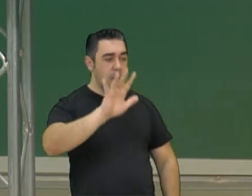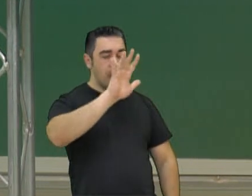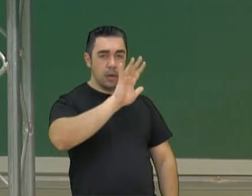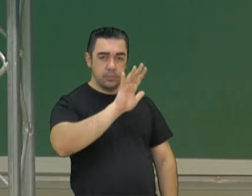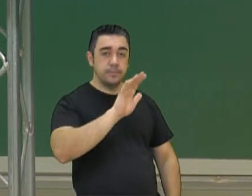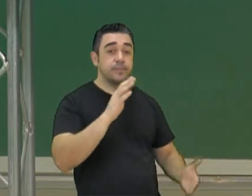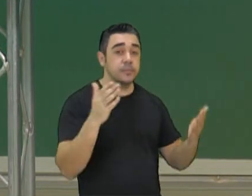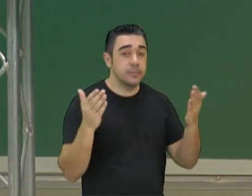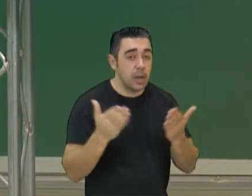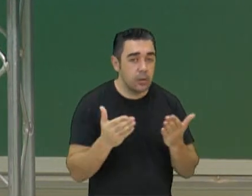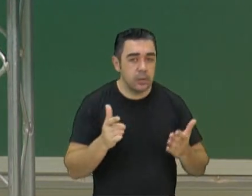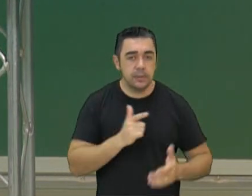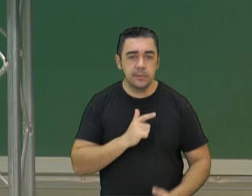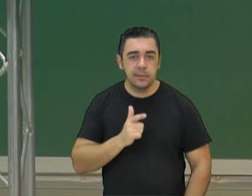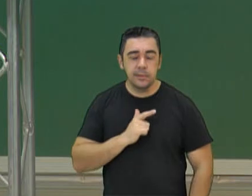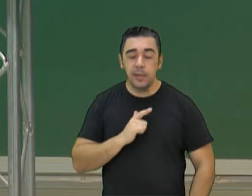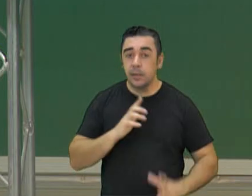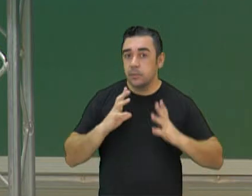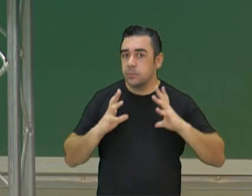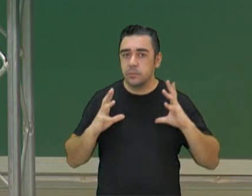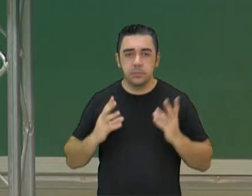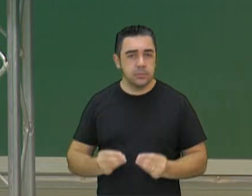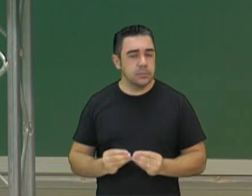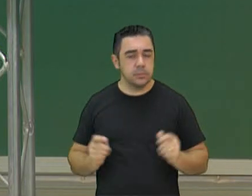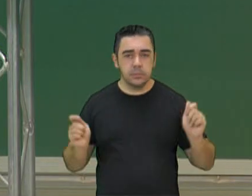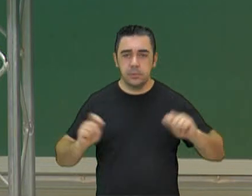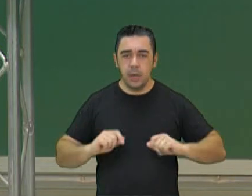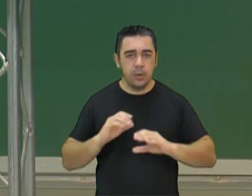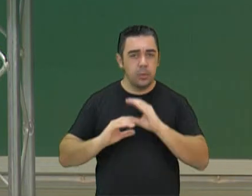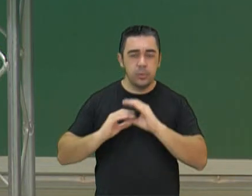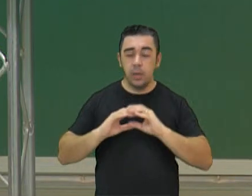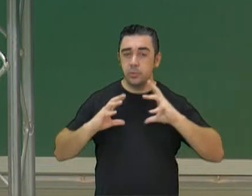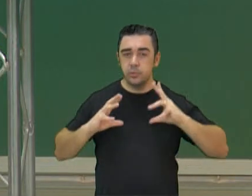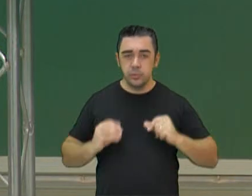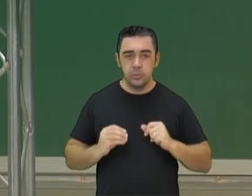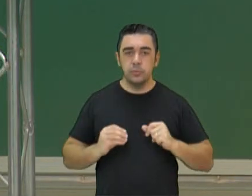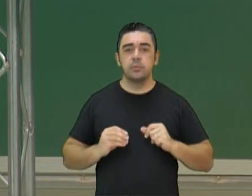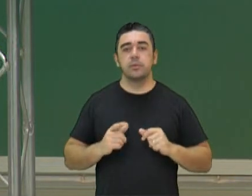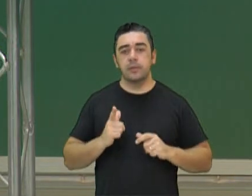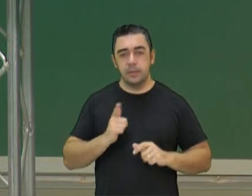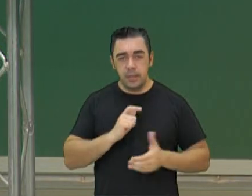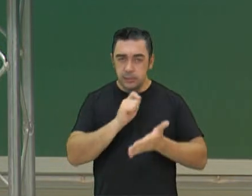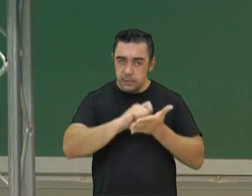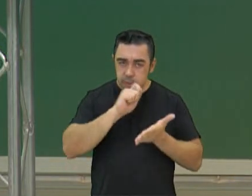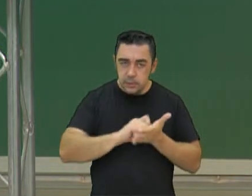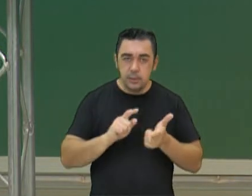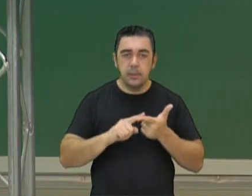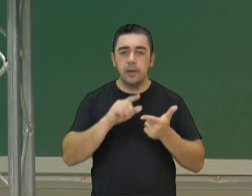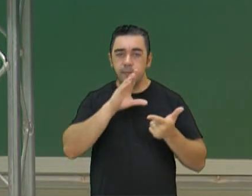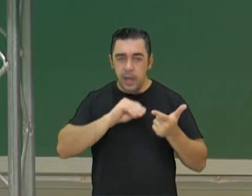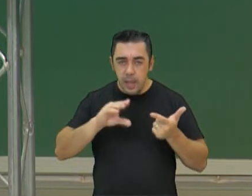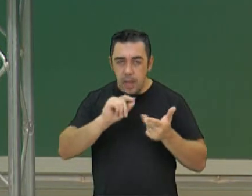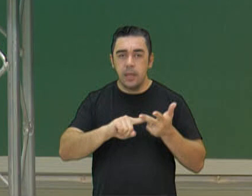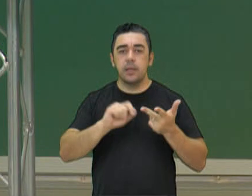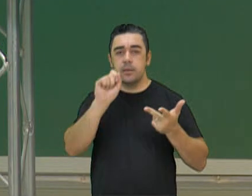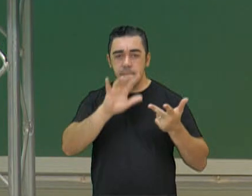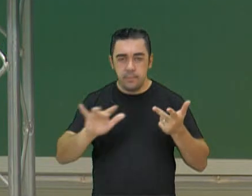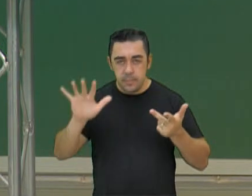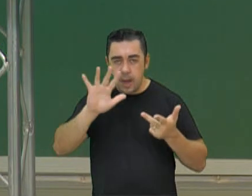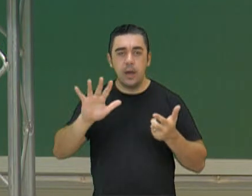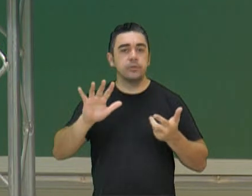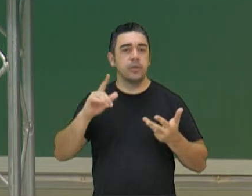E agora a gente tem um que abrange tudo isso e muito mais, né? Então tem a linguagem escrita, tem a linguagem falada, tem as